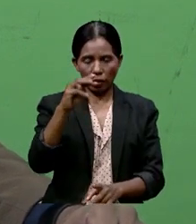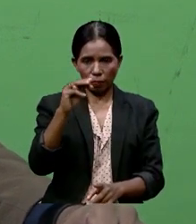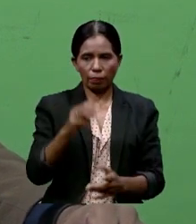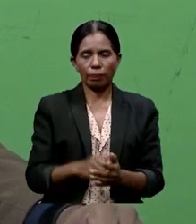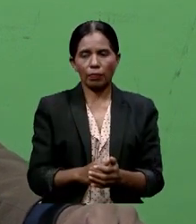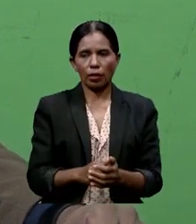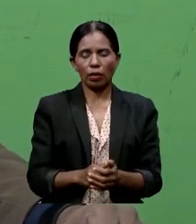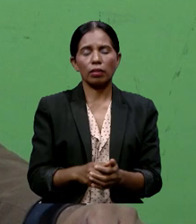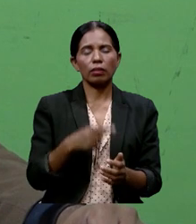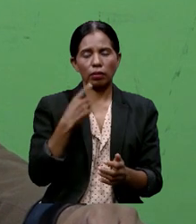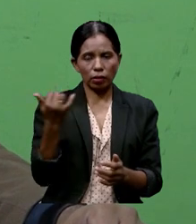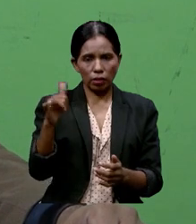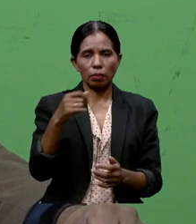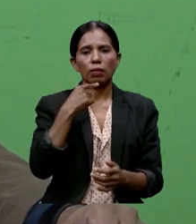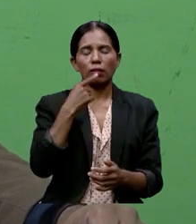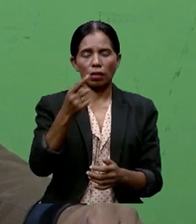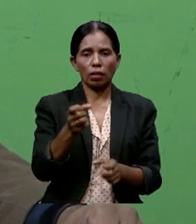INFPM rasimus halona